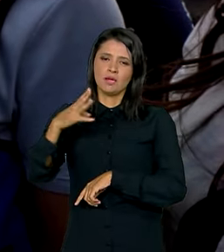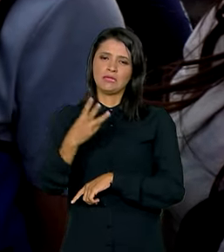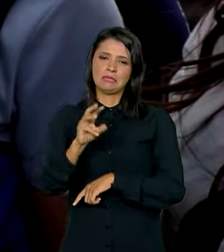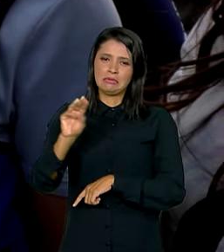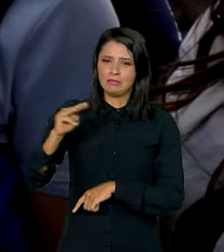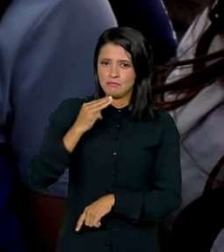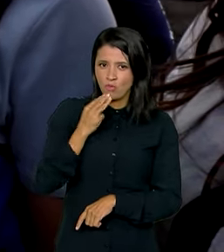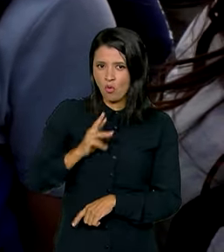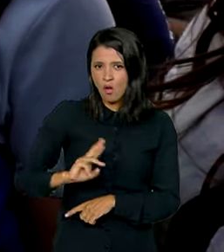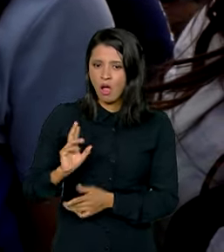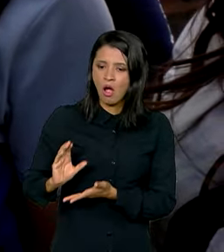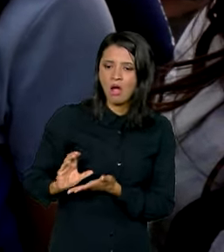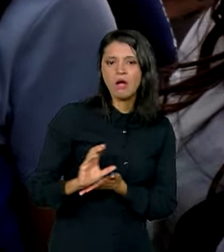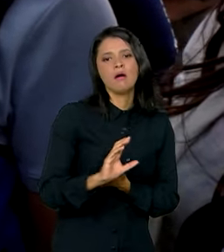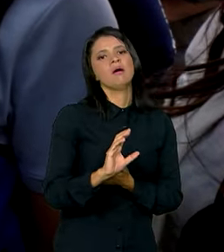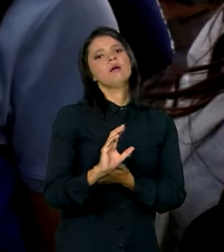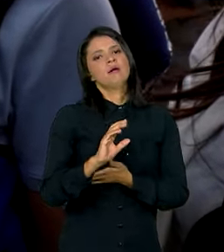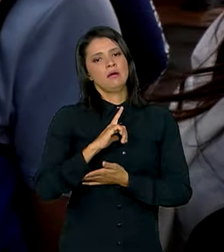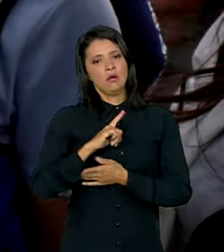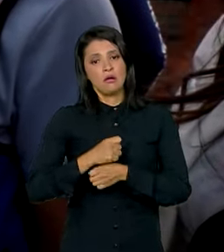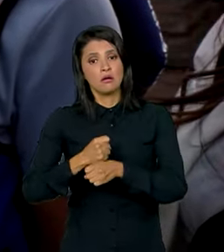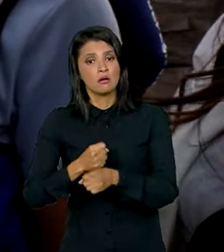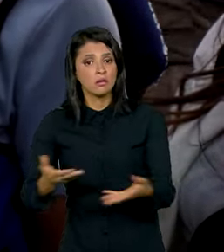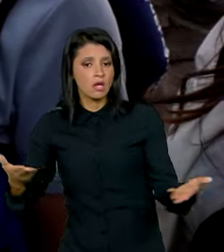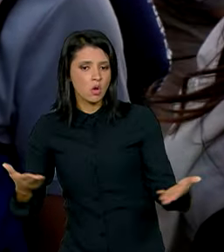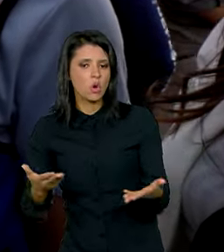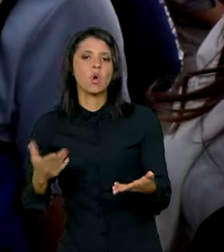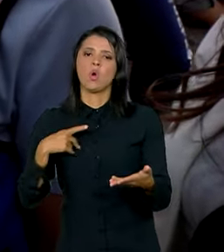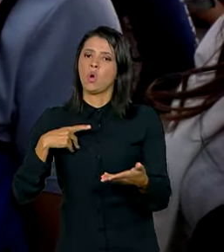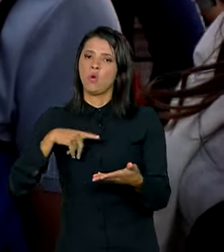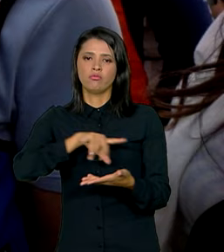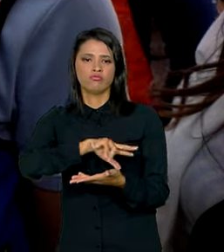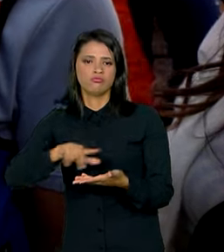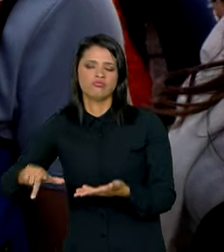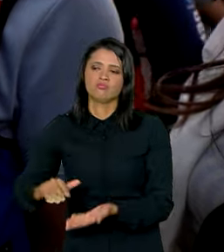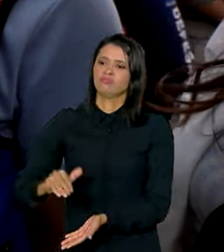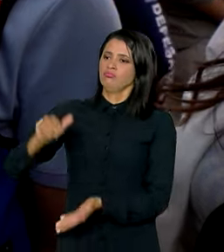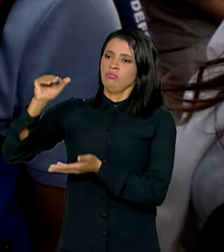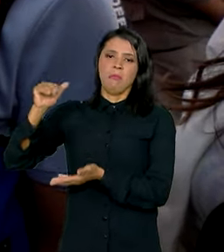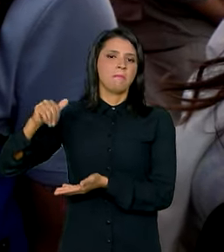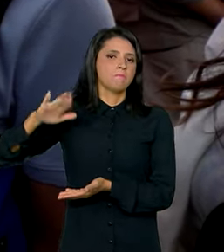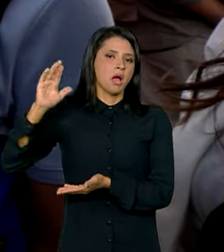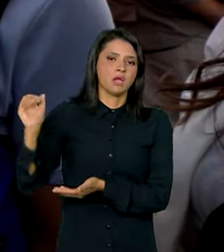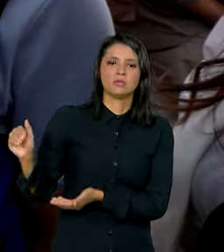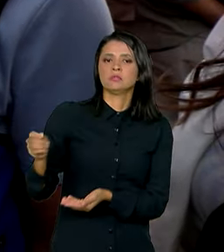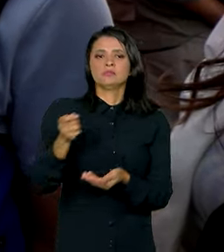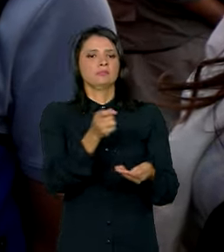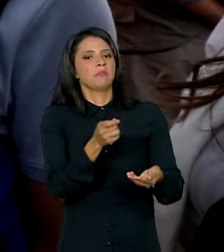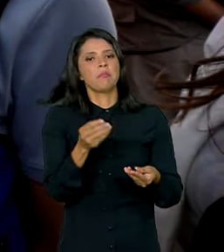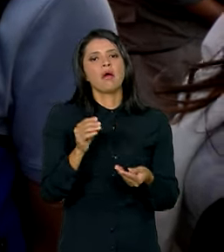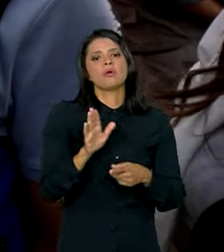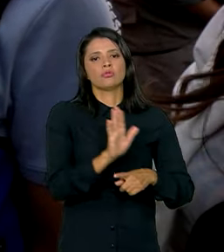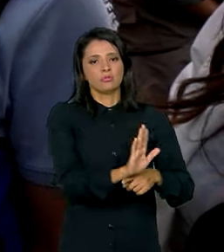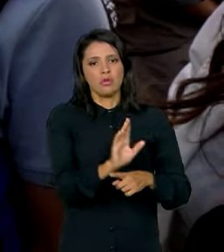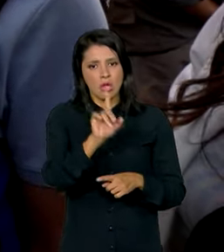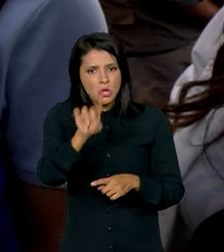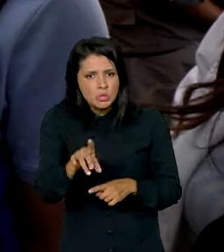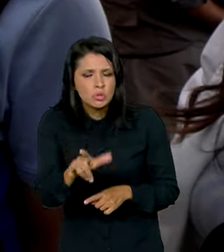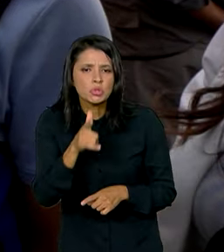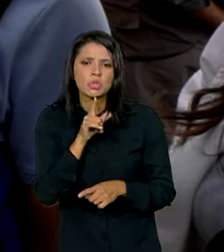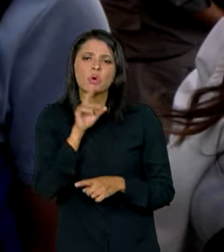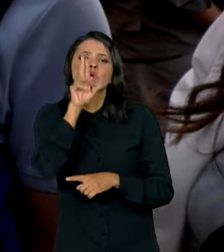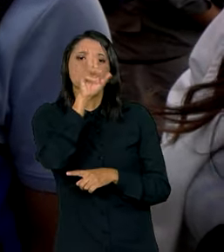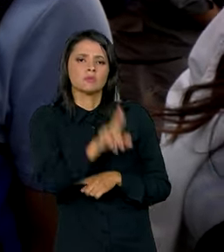R milhões deais e este ano serão volumes infinitamente maiores e nós não estamos falando só de